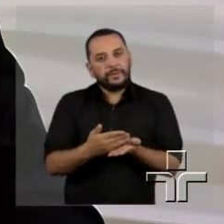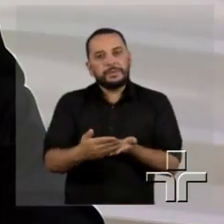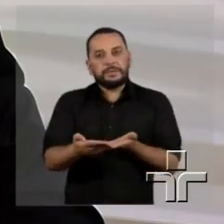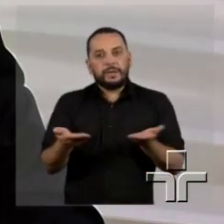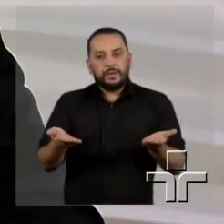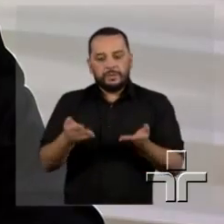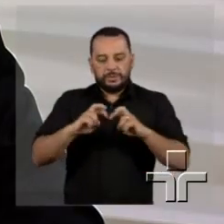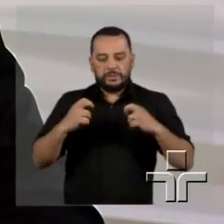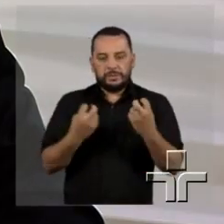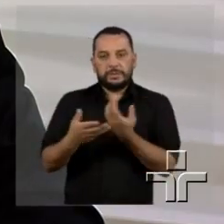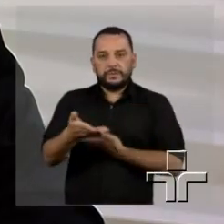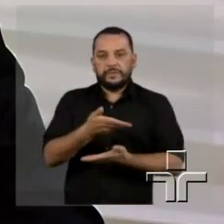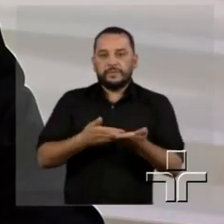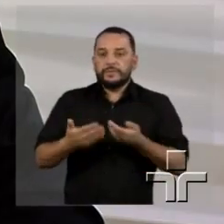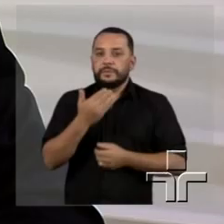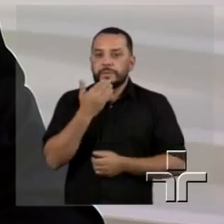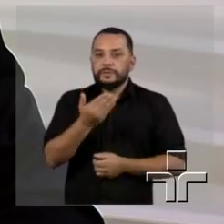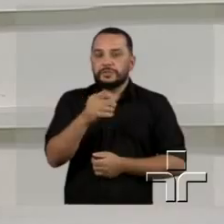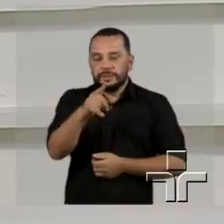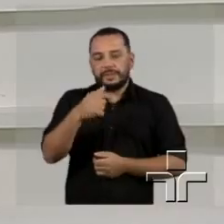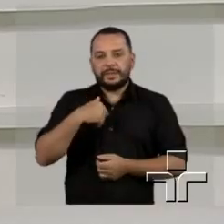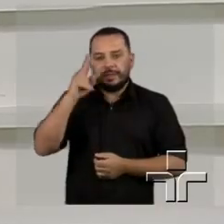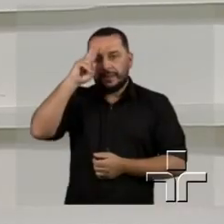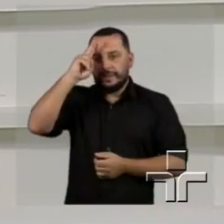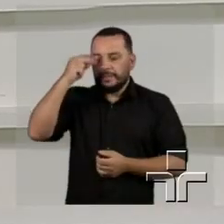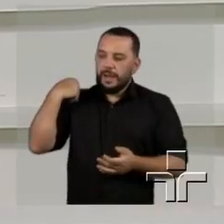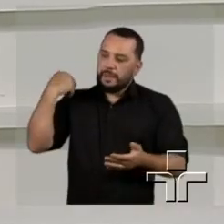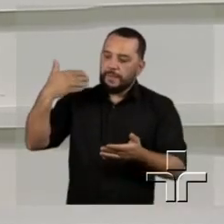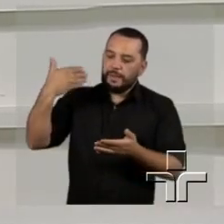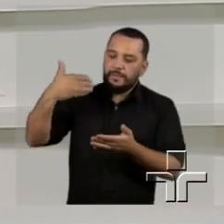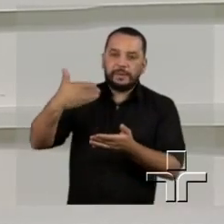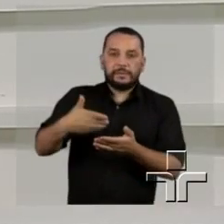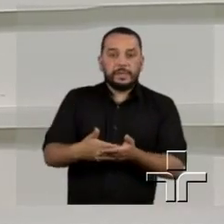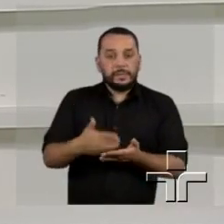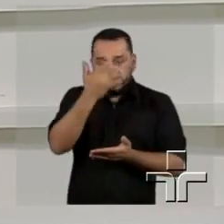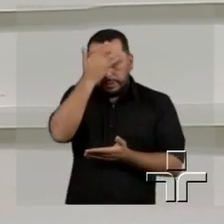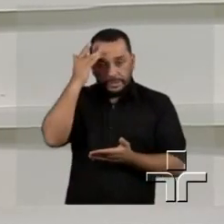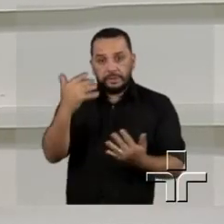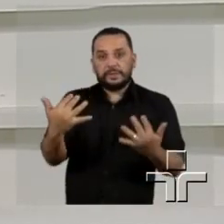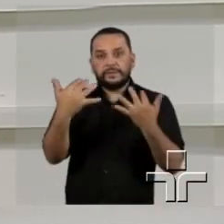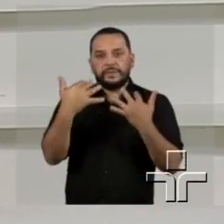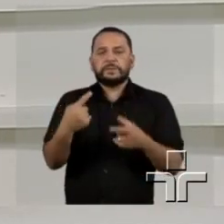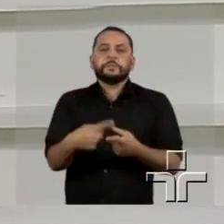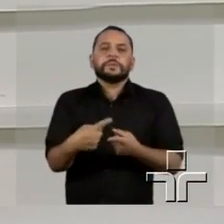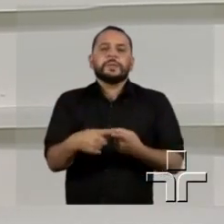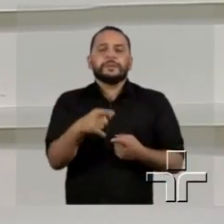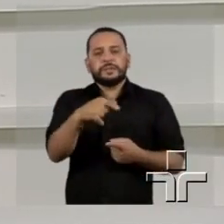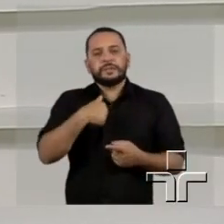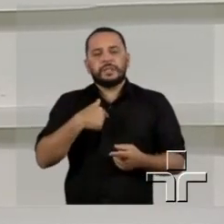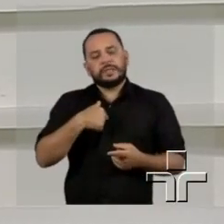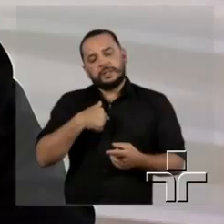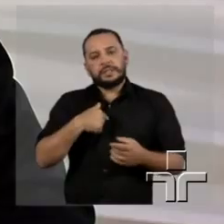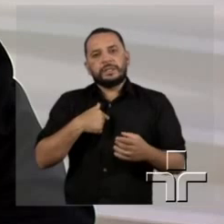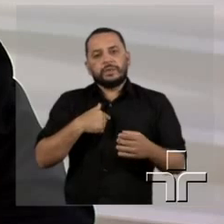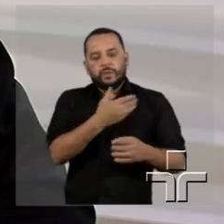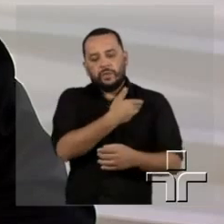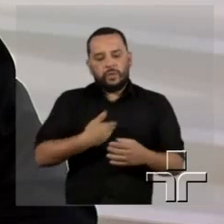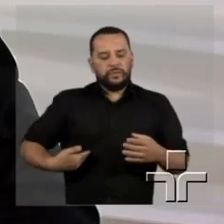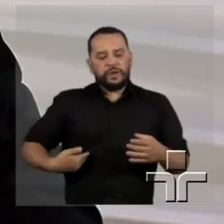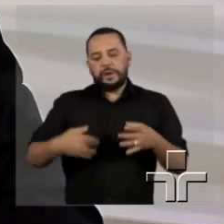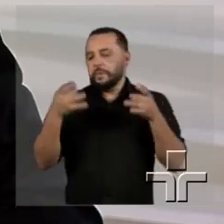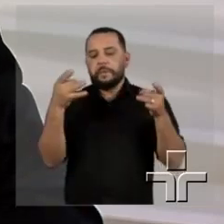do Twitter. Para conversar com o general Santos Cruz, convidamos Ricardo Gandur, diretor de jornalismo